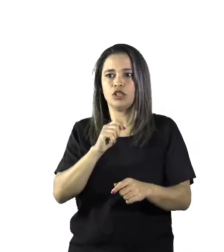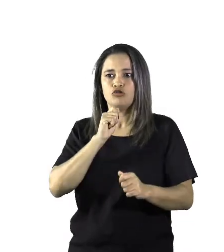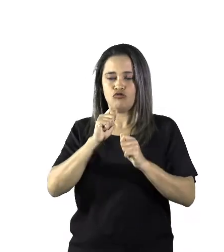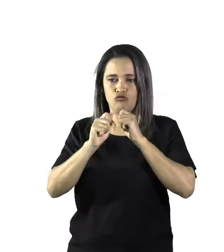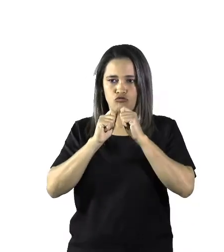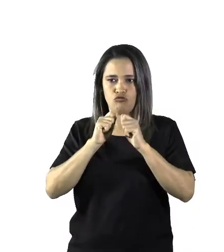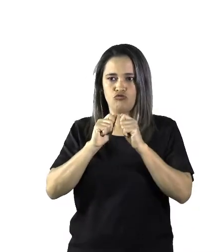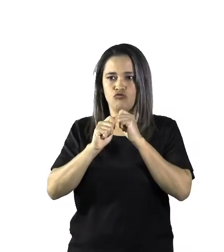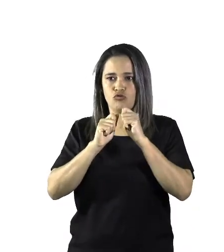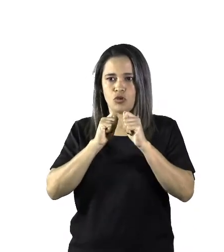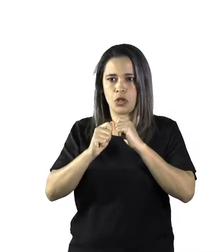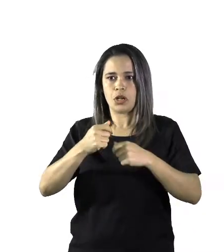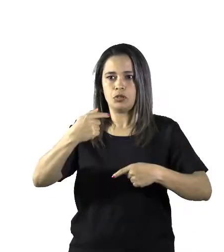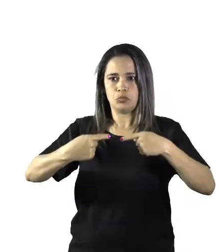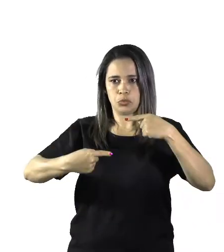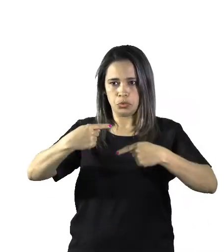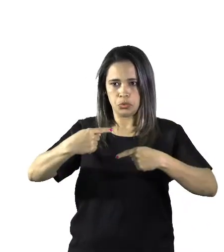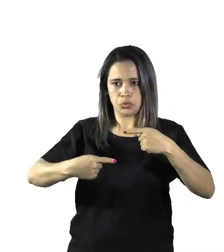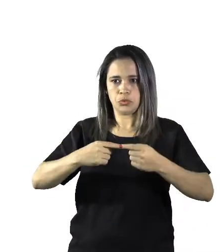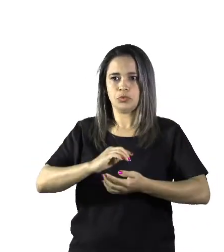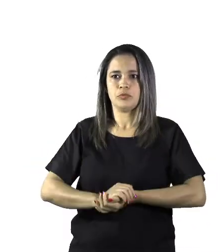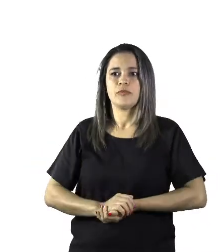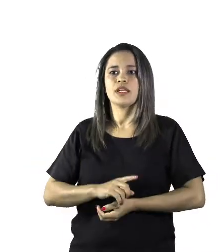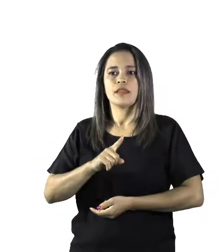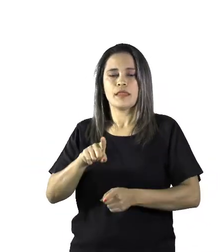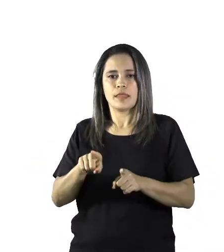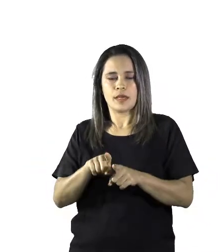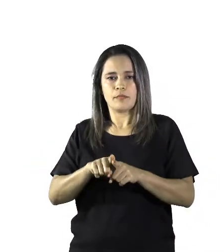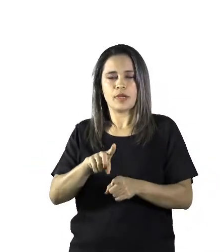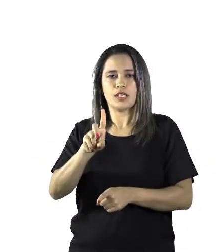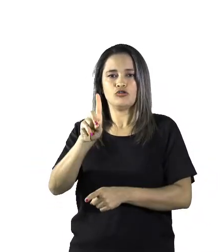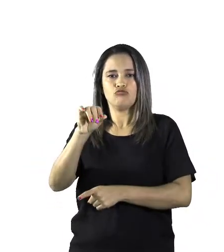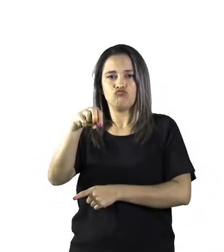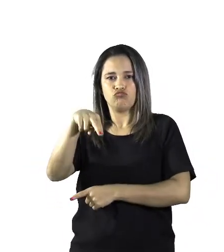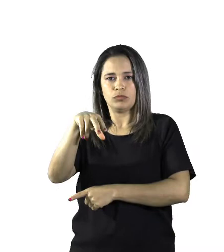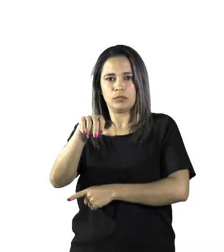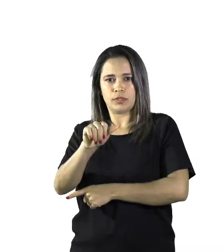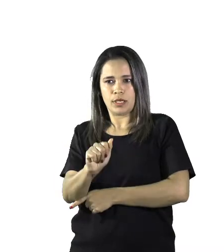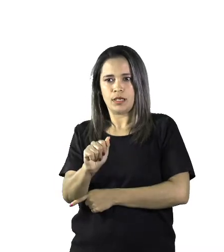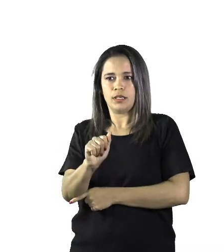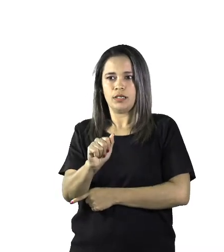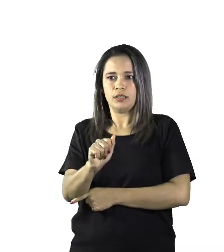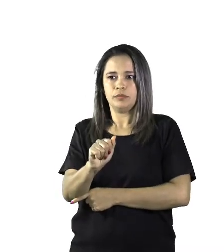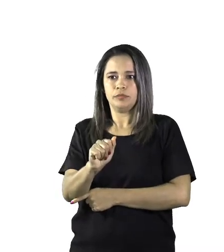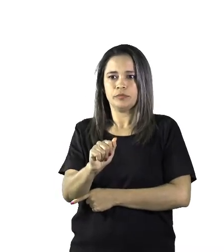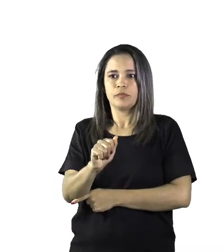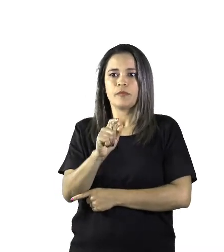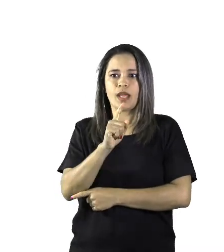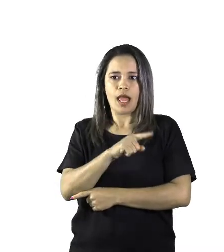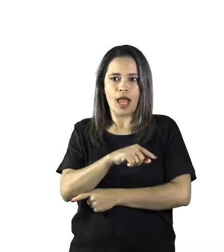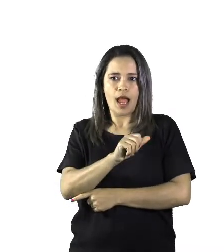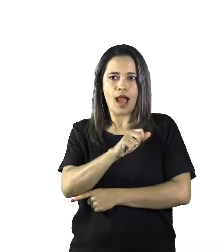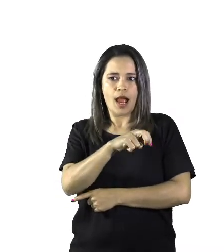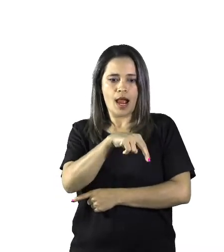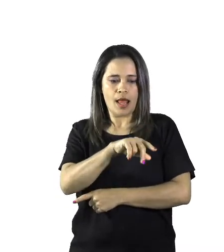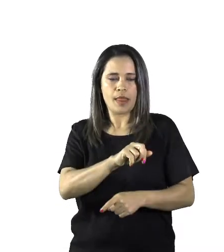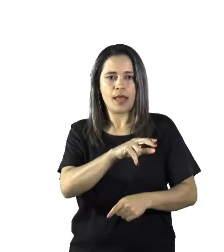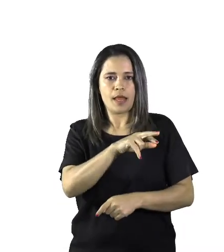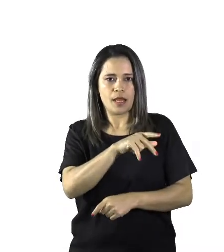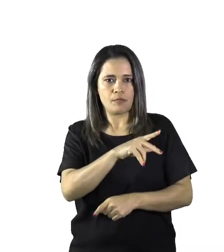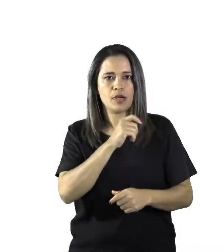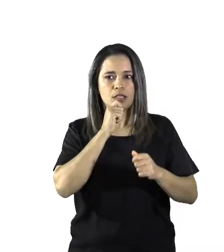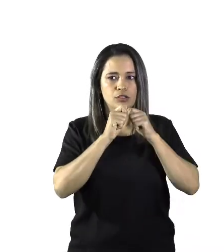jornalista e político, e de Diná Almeida de Souza Martins. Ana é irmã do